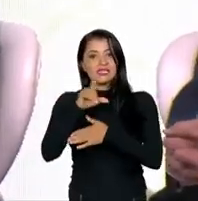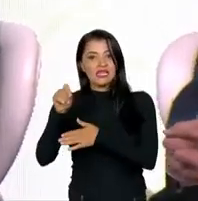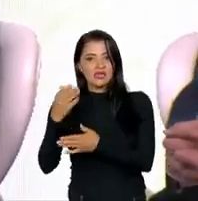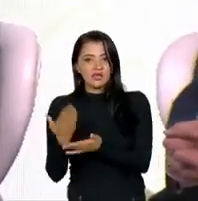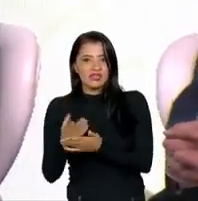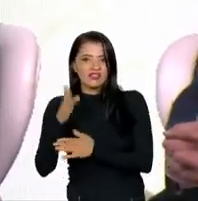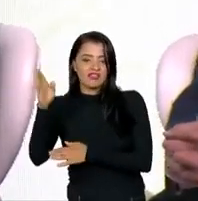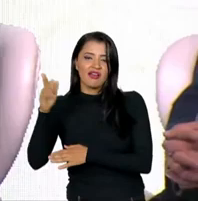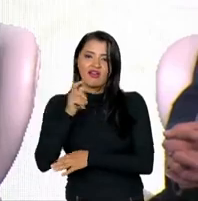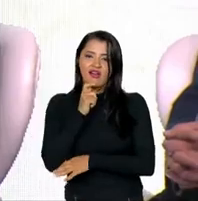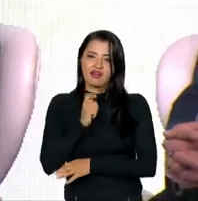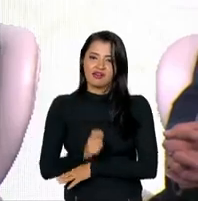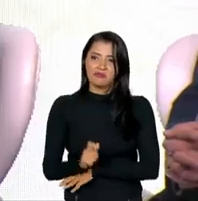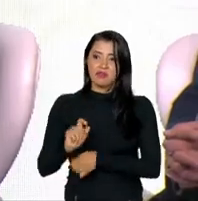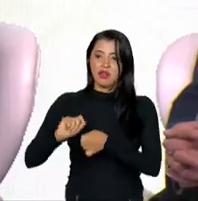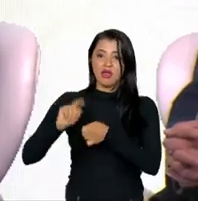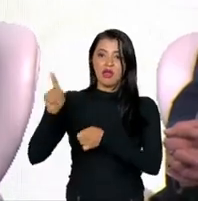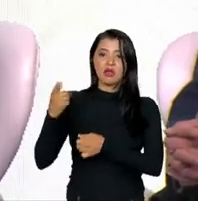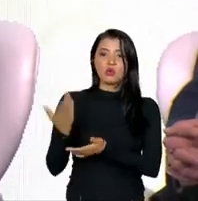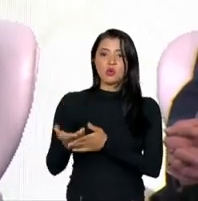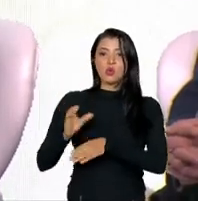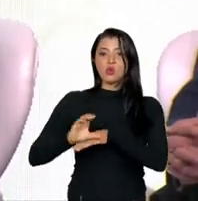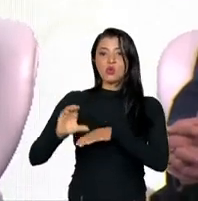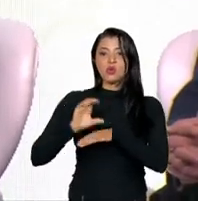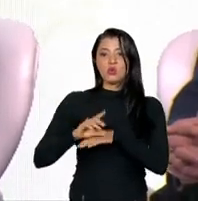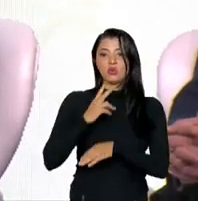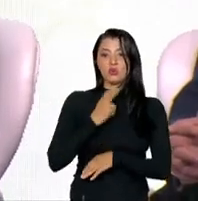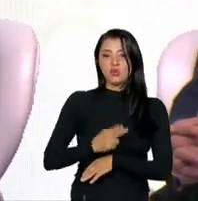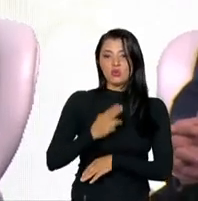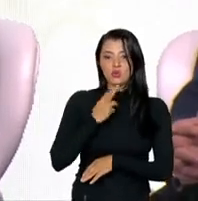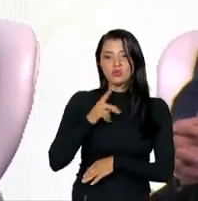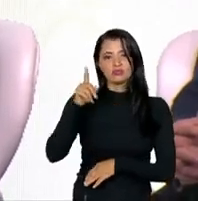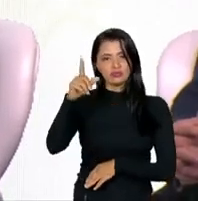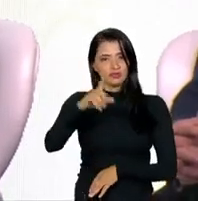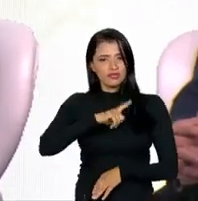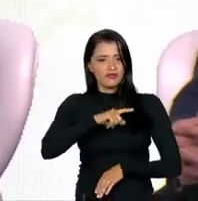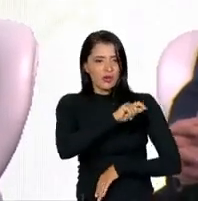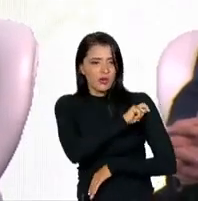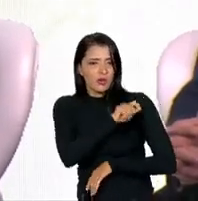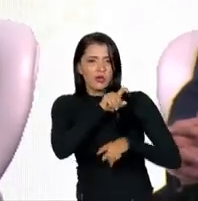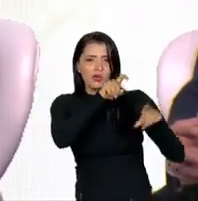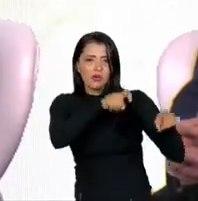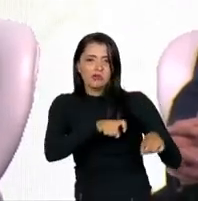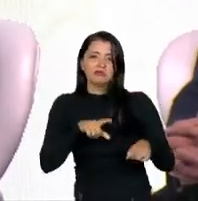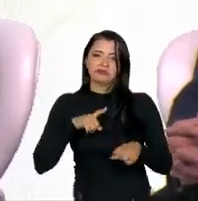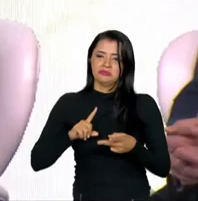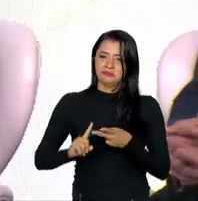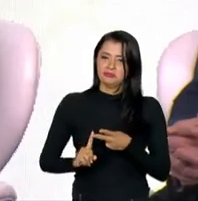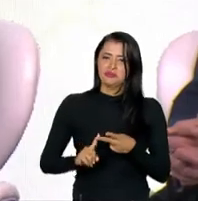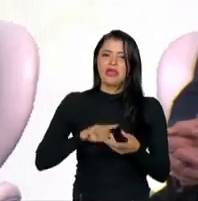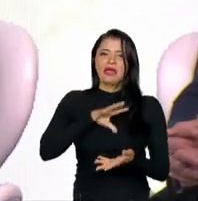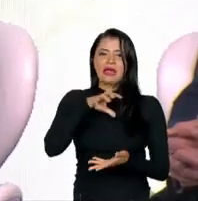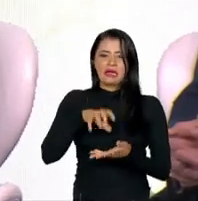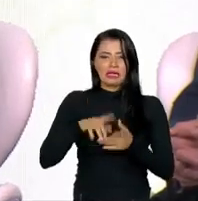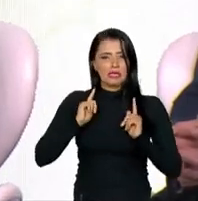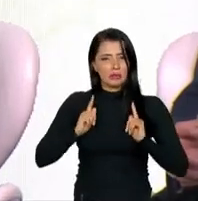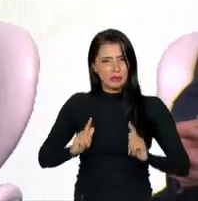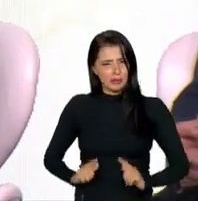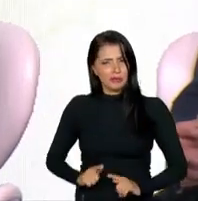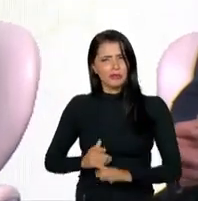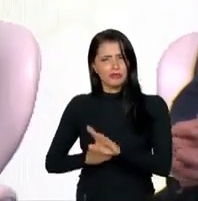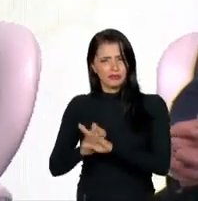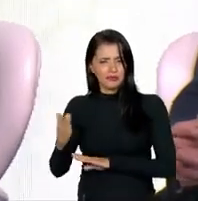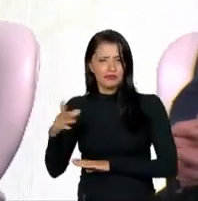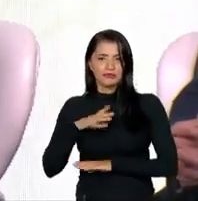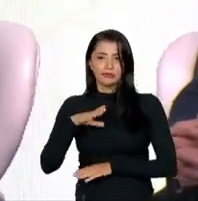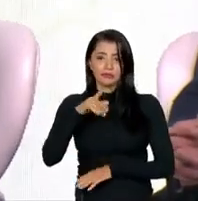fazer um curso de idiomas. E lá teve aluno do campo, teve aluno quilombola. Aqui nós estamos falando da